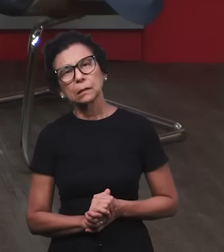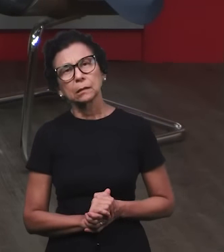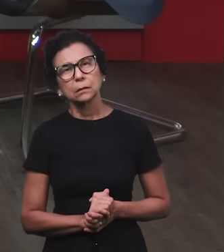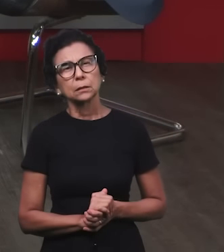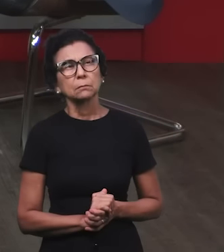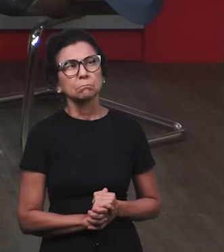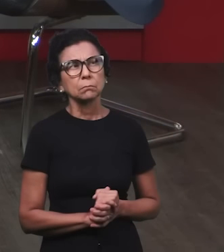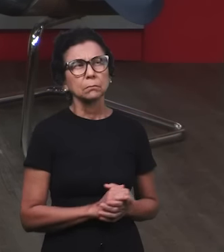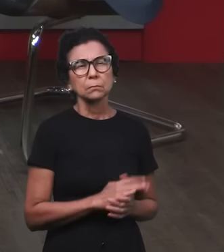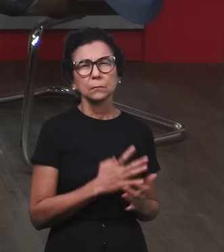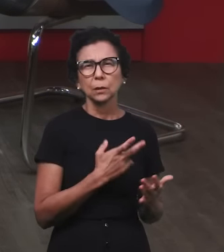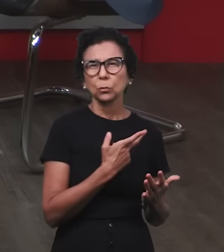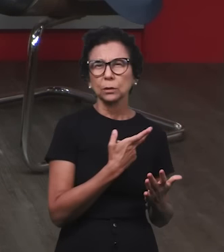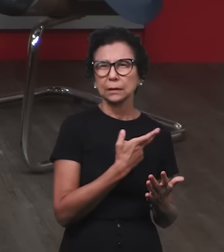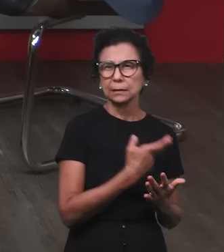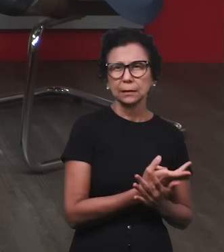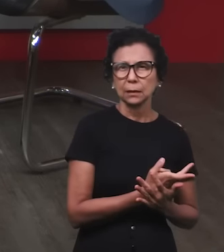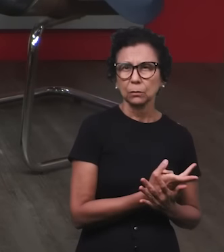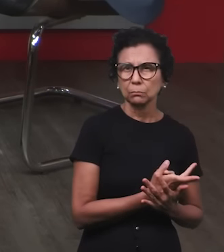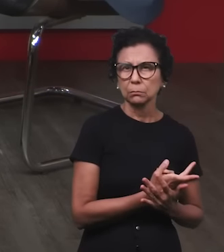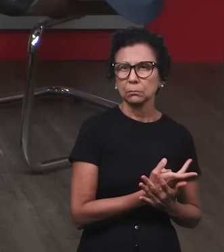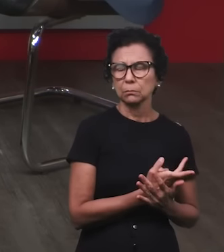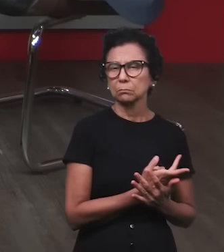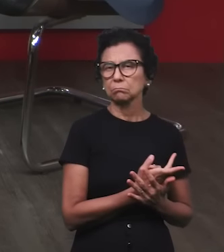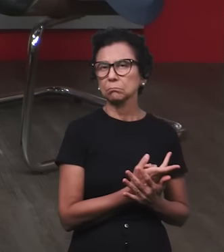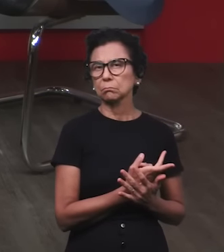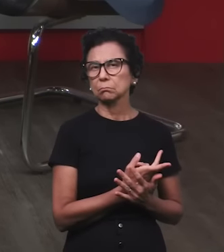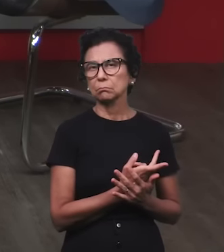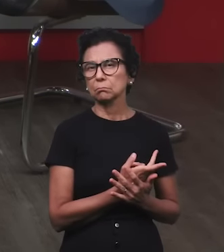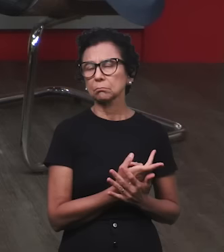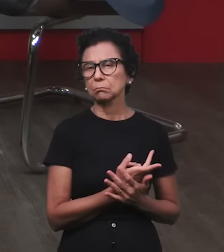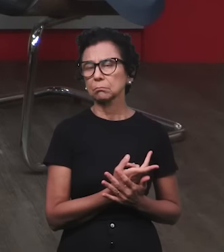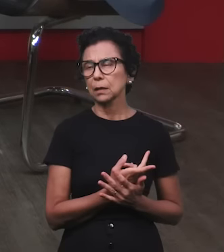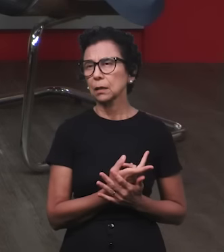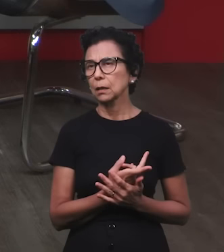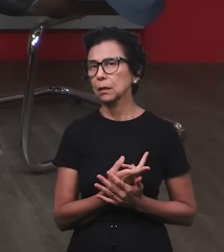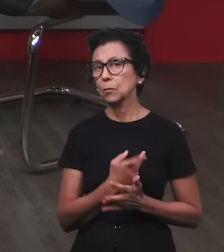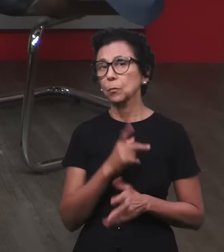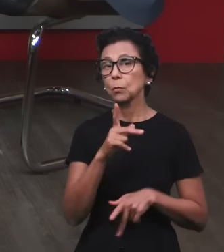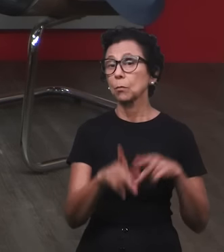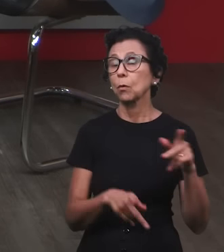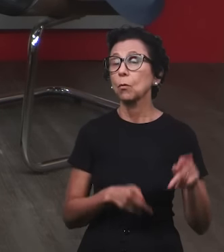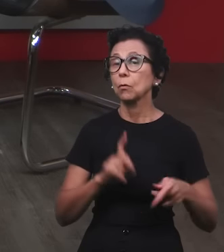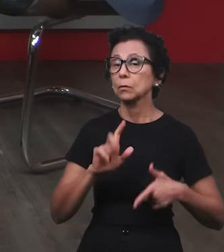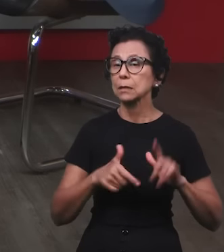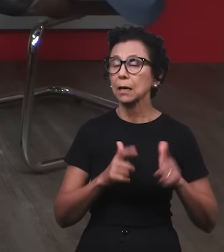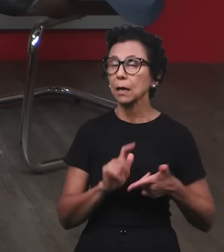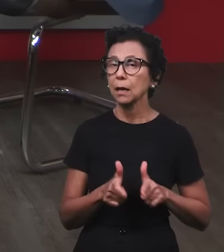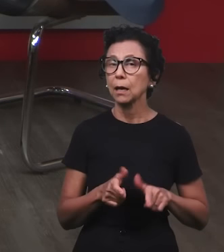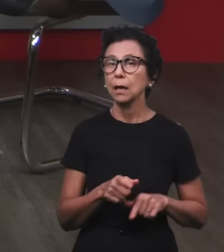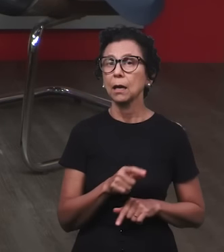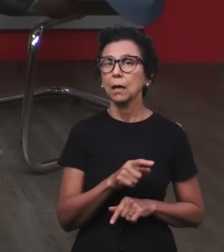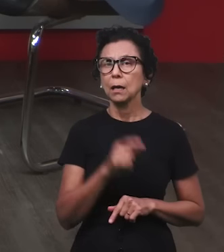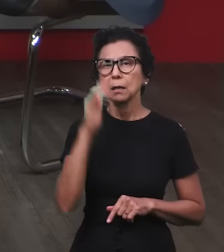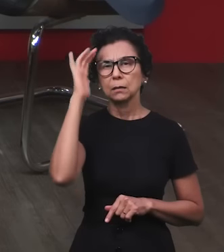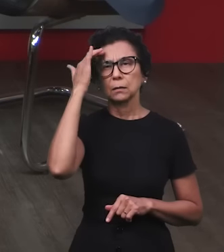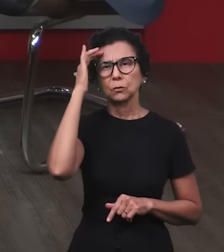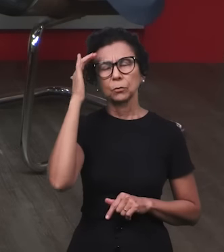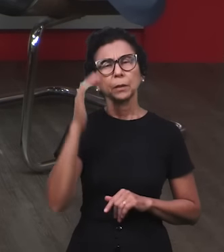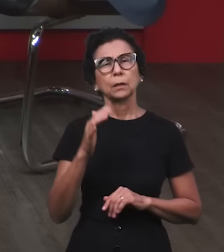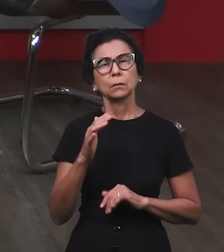esse fato foi importante para o povo, para o entendimento, para aquilo que Deus queria fazer,